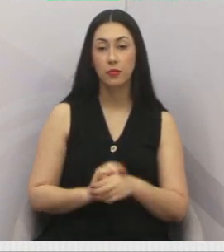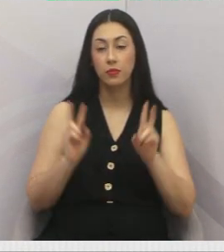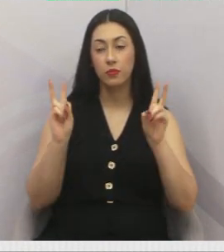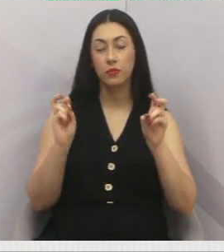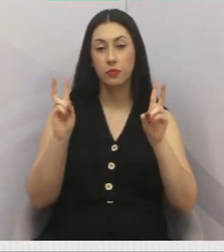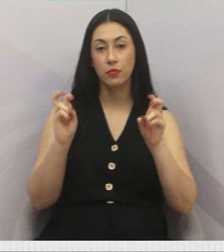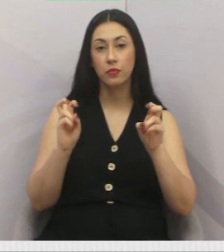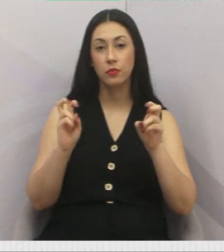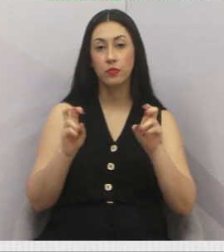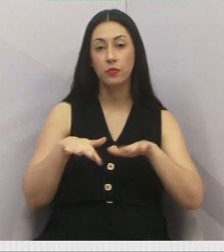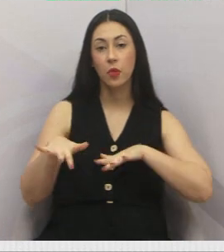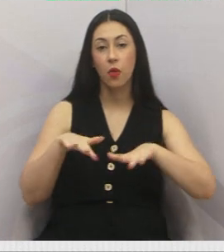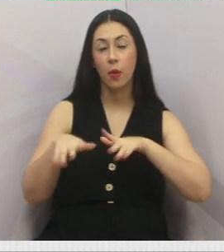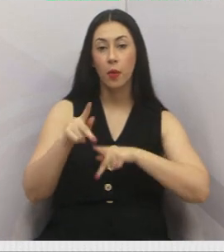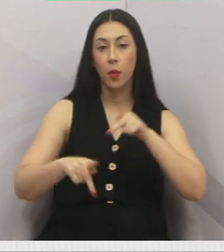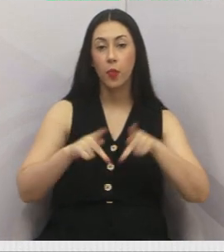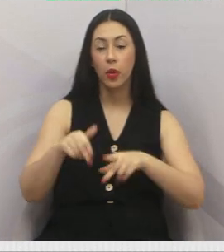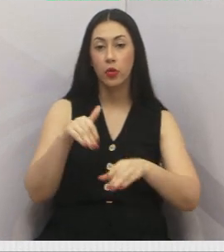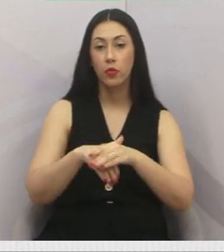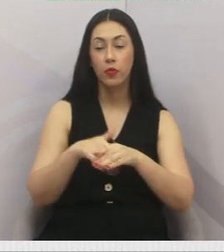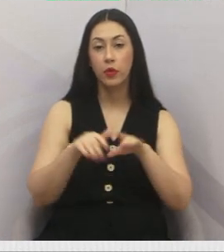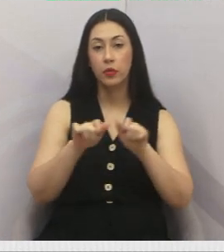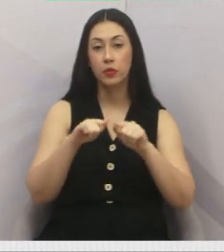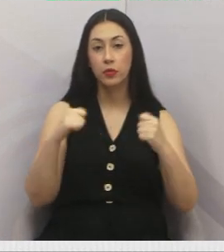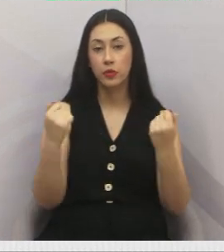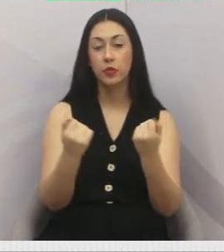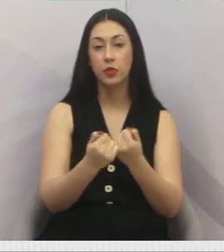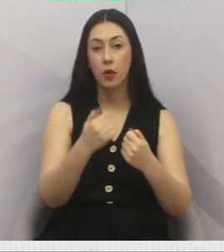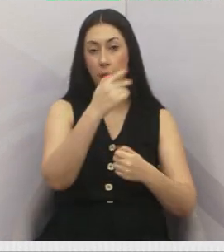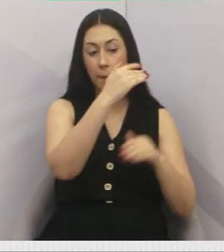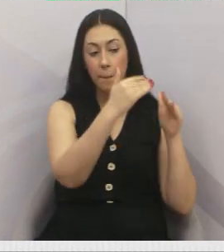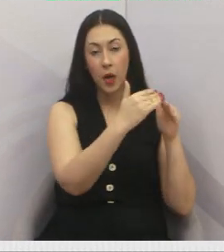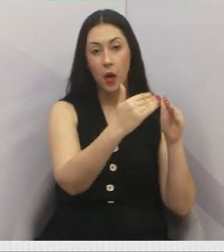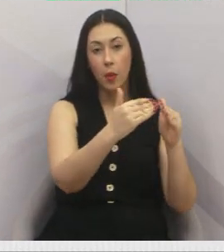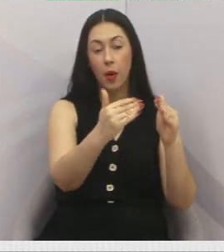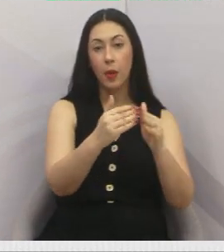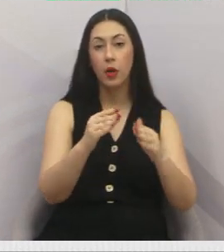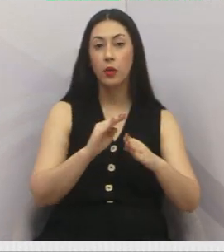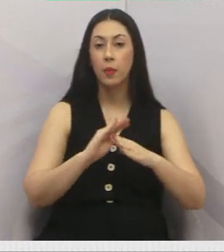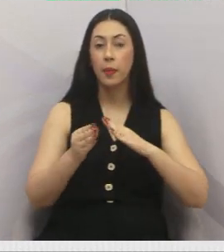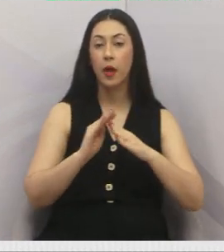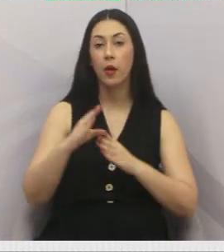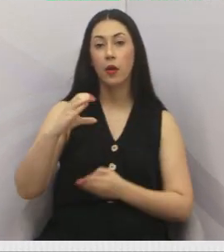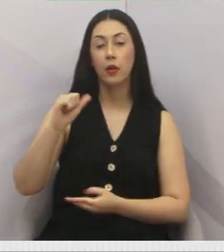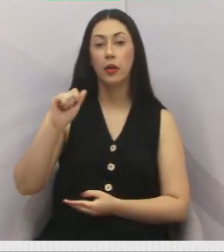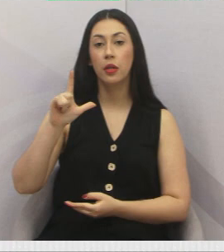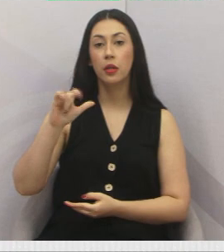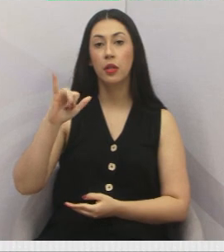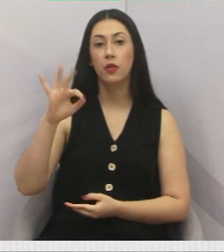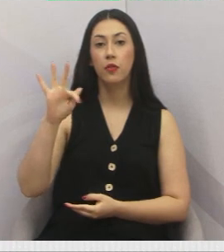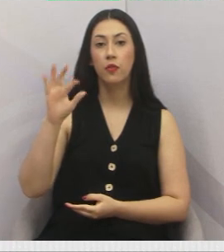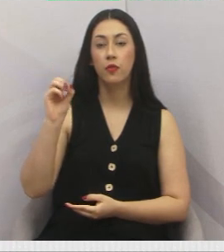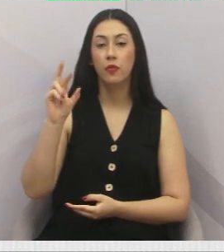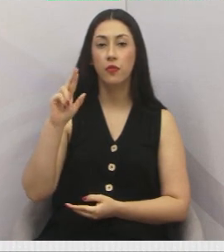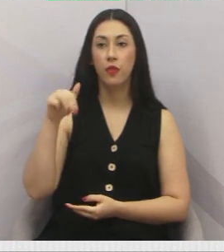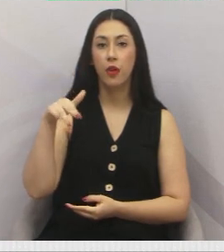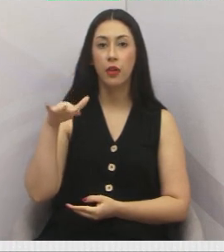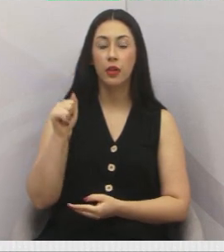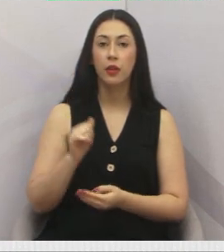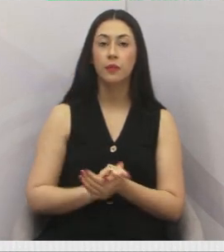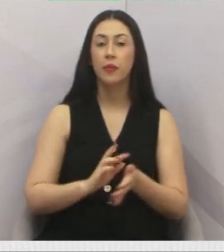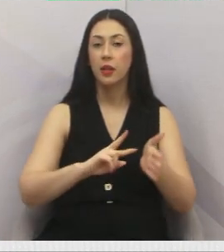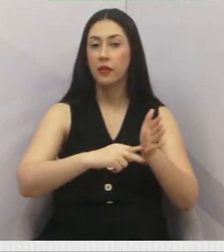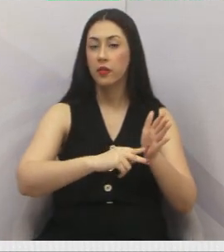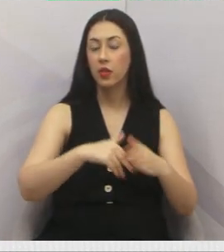Segmento Movimentos Populares. Um voto à Associação dos Moradores do Parque Califórnia. Segmento Entidade Classe Sindical. Um voto